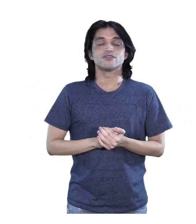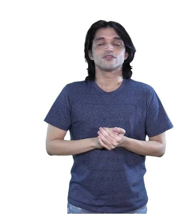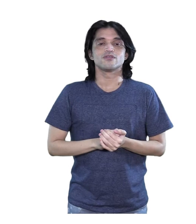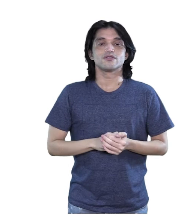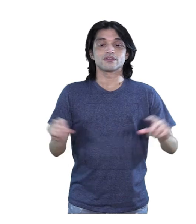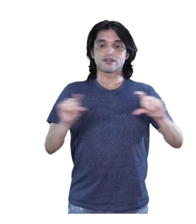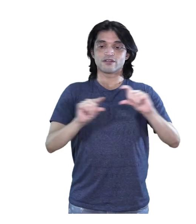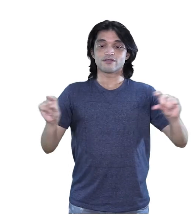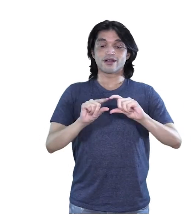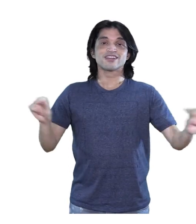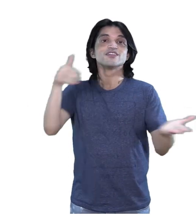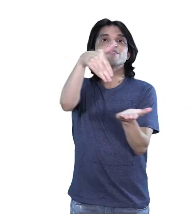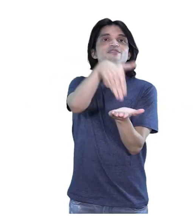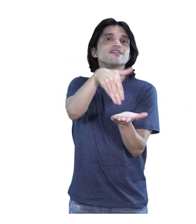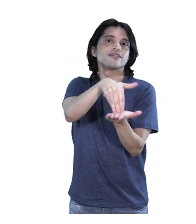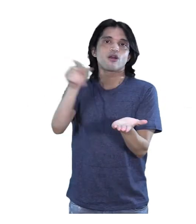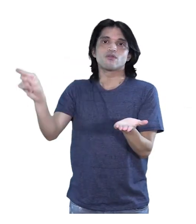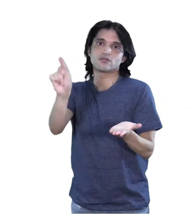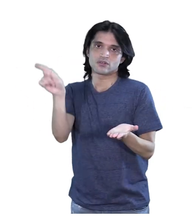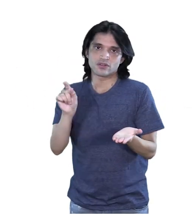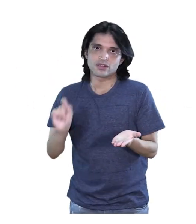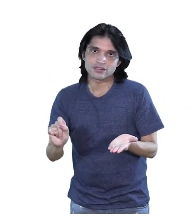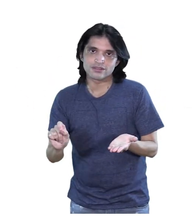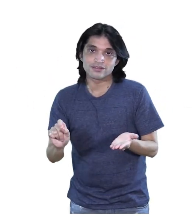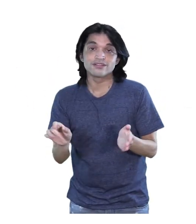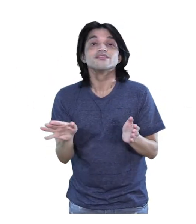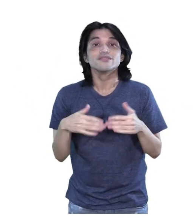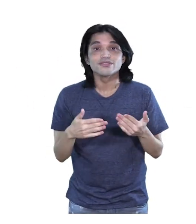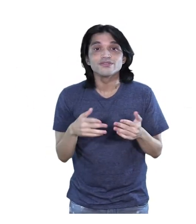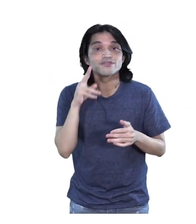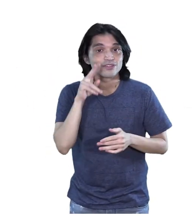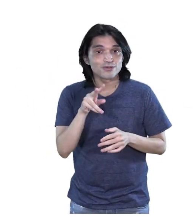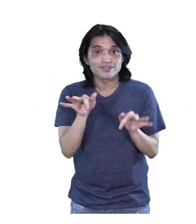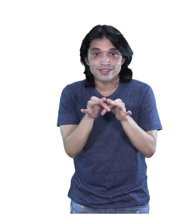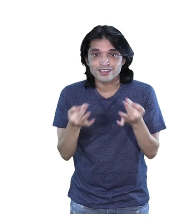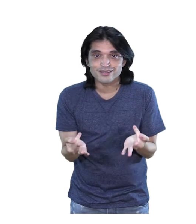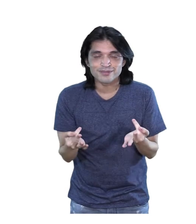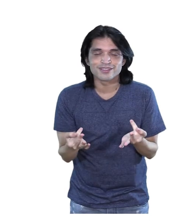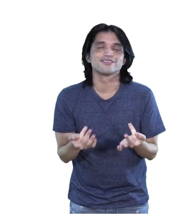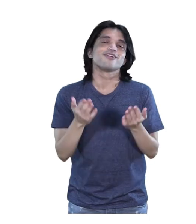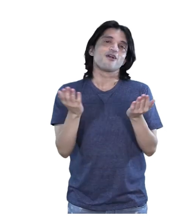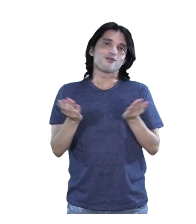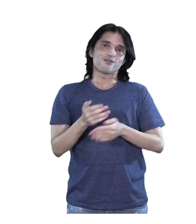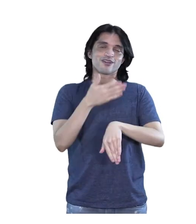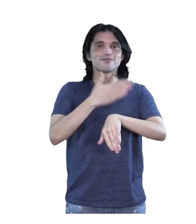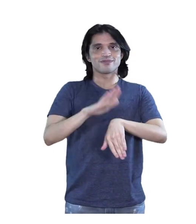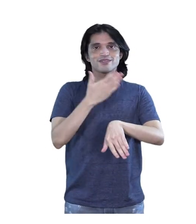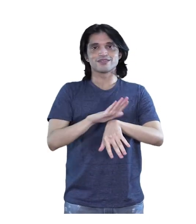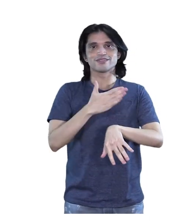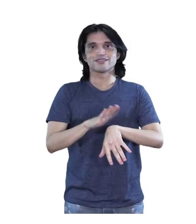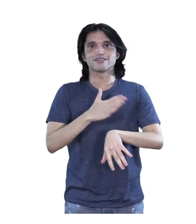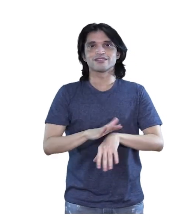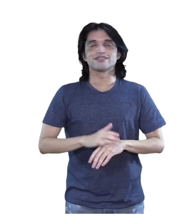é simples? Agora é só praticar. Se precisar, faça umas anotações enquanto